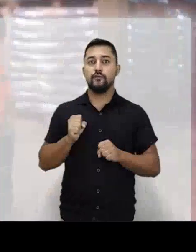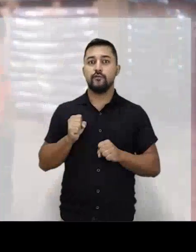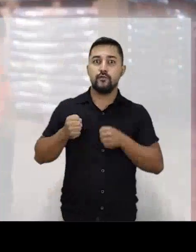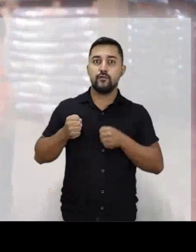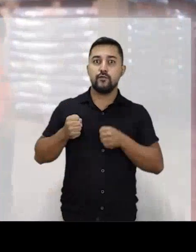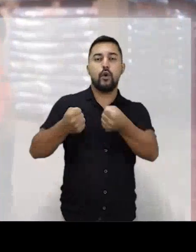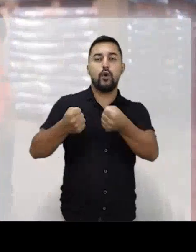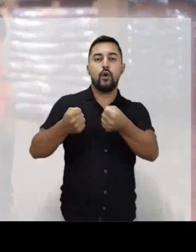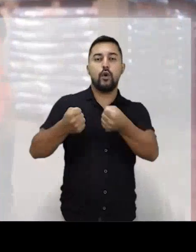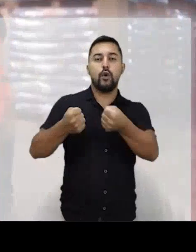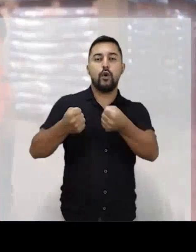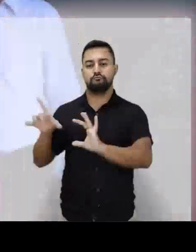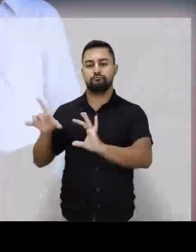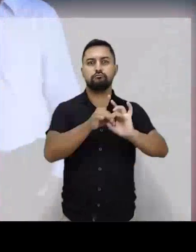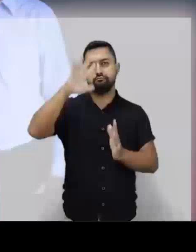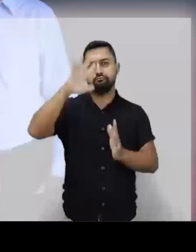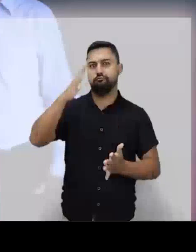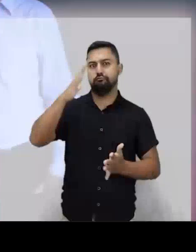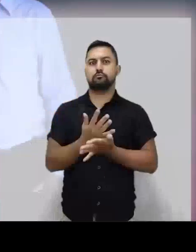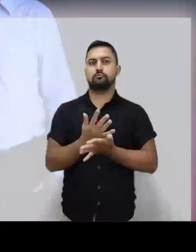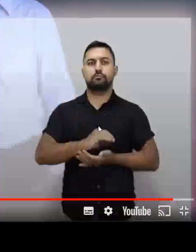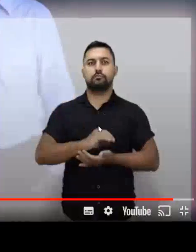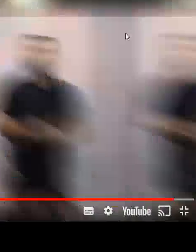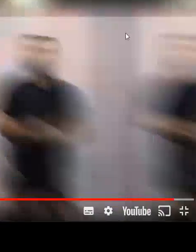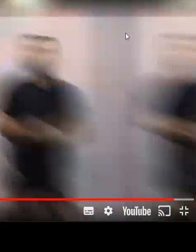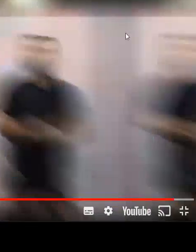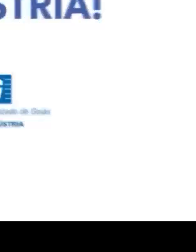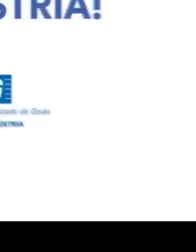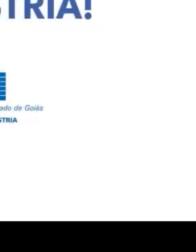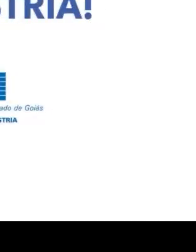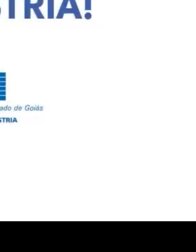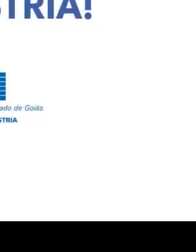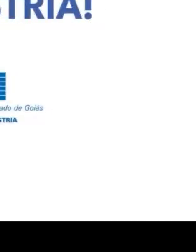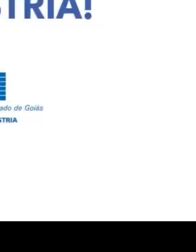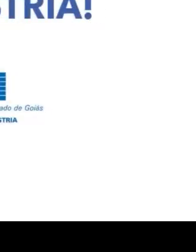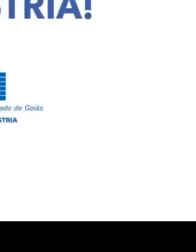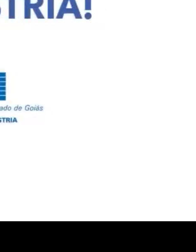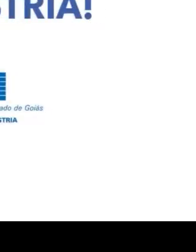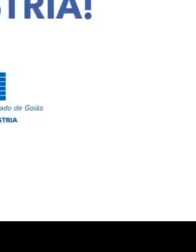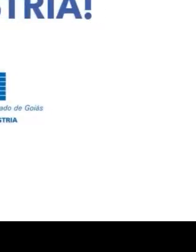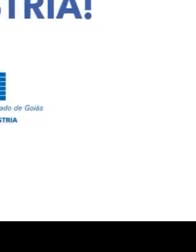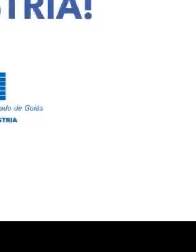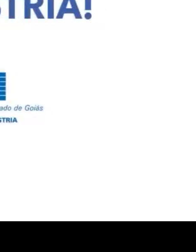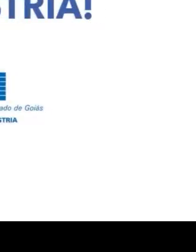fortalecendo assim ainda mais nossos laços de confiança.